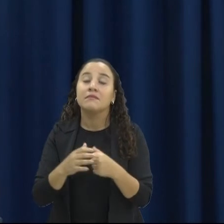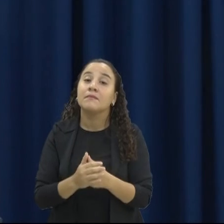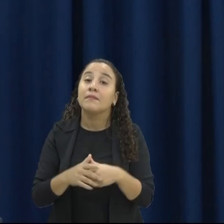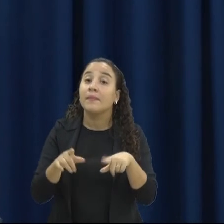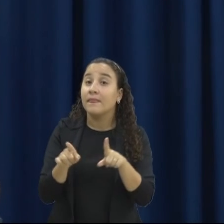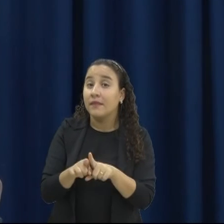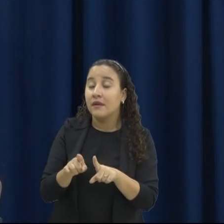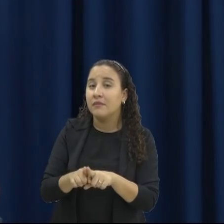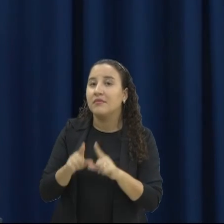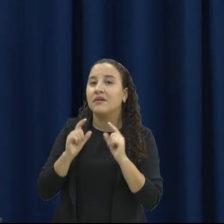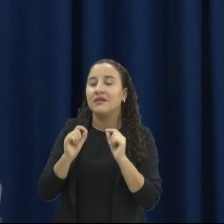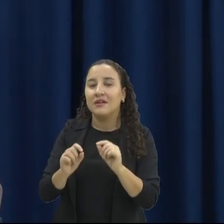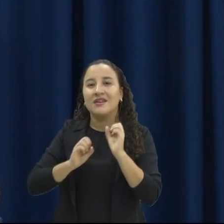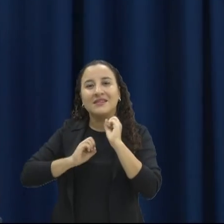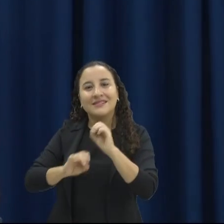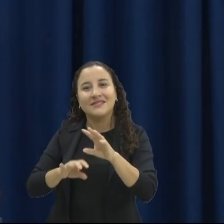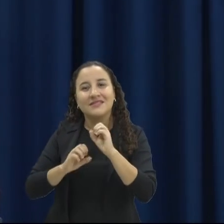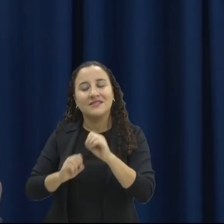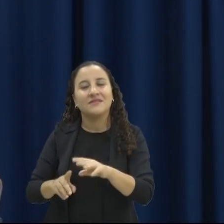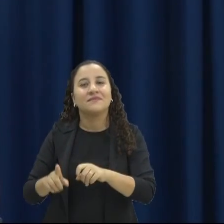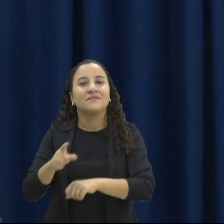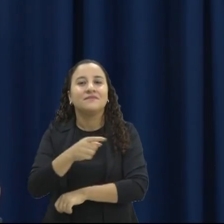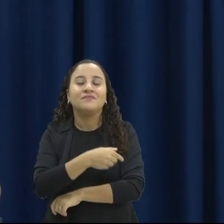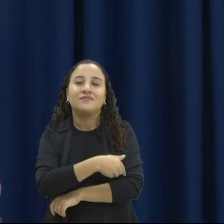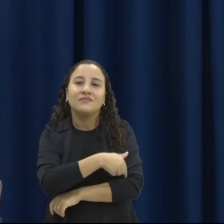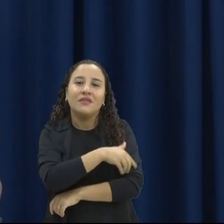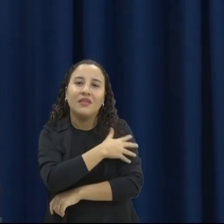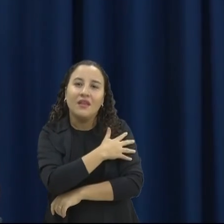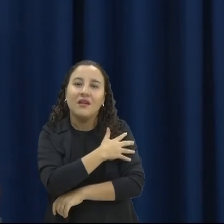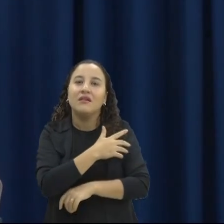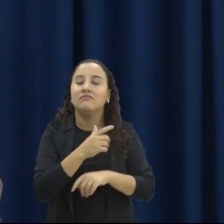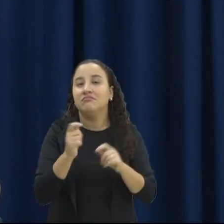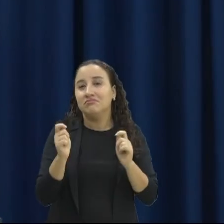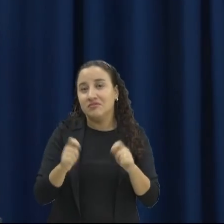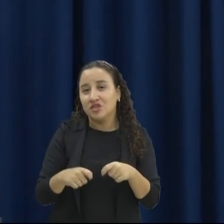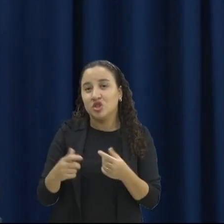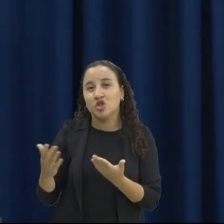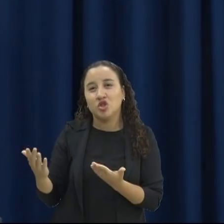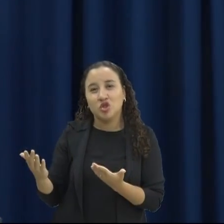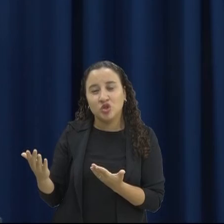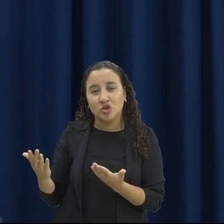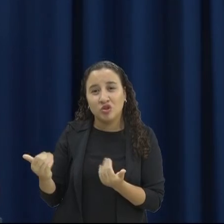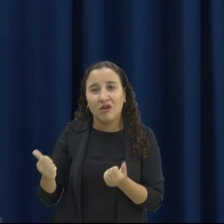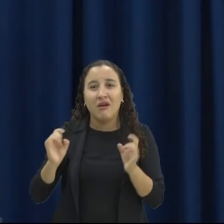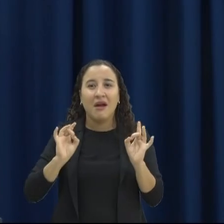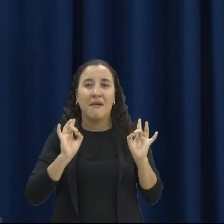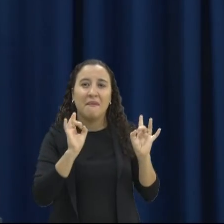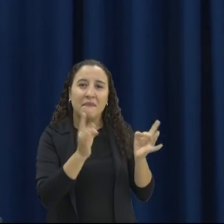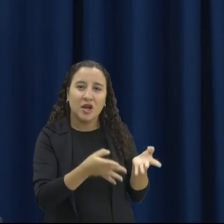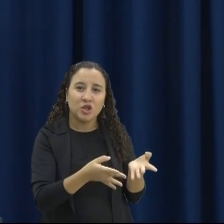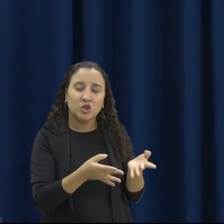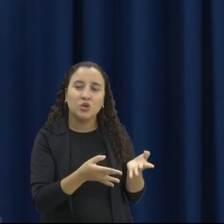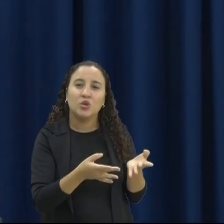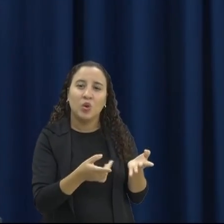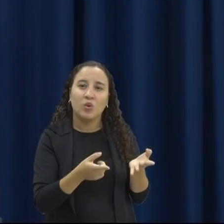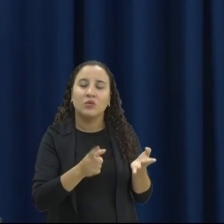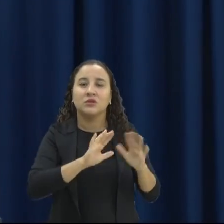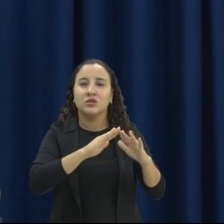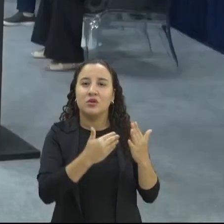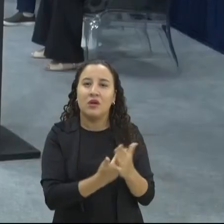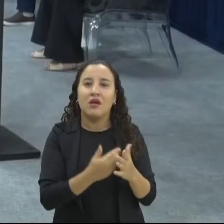ensino fundamental para que os nossos jovens não saiam da escola pela falta de interesse nas atividades